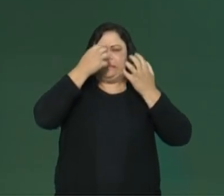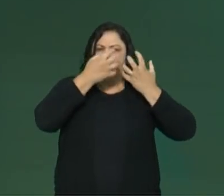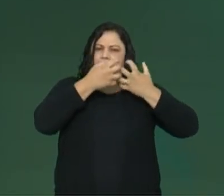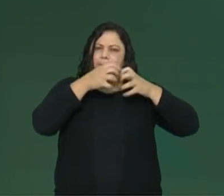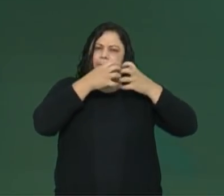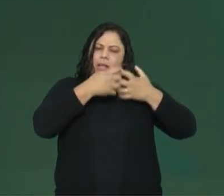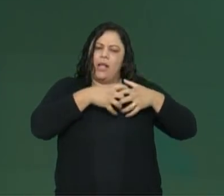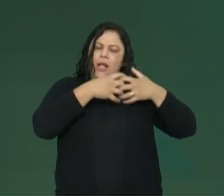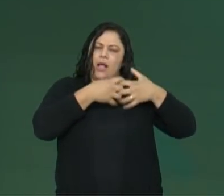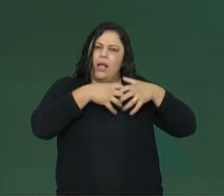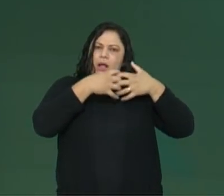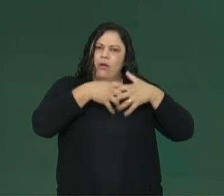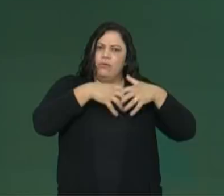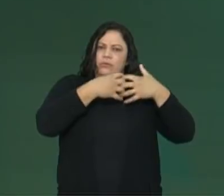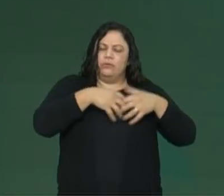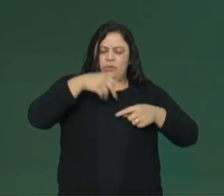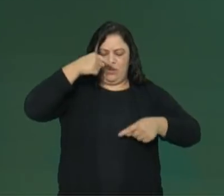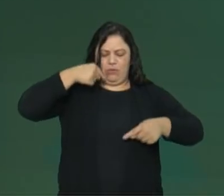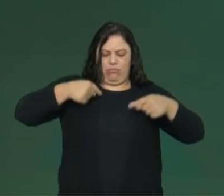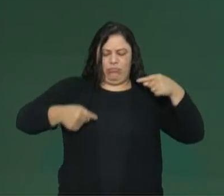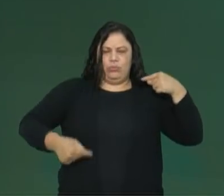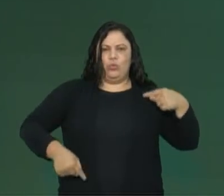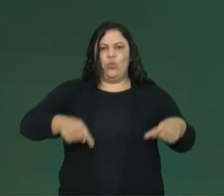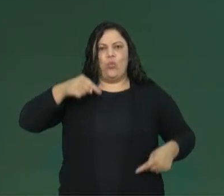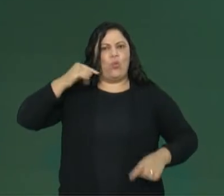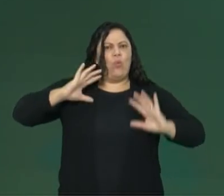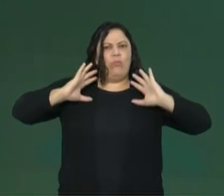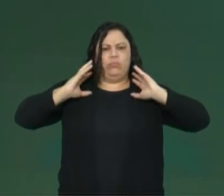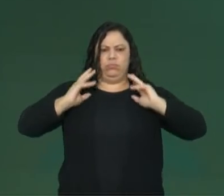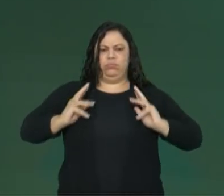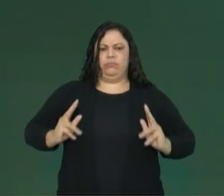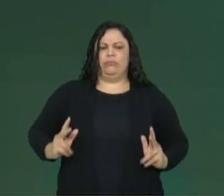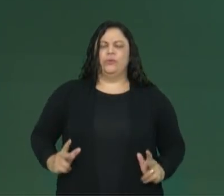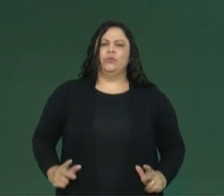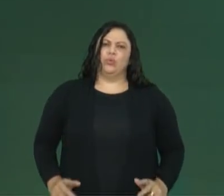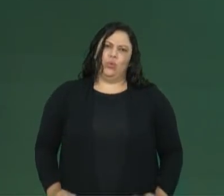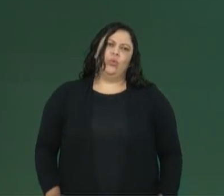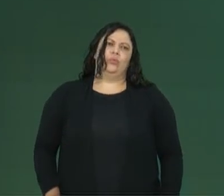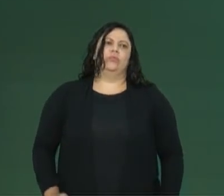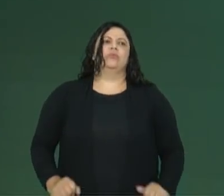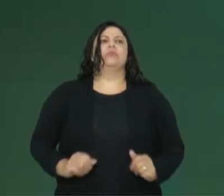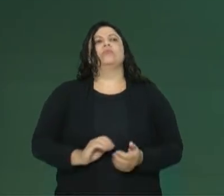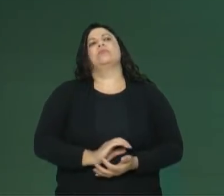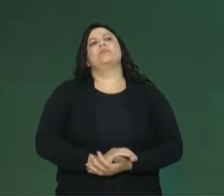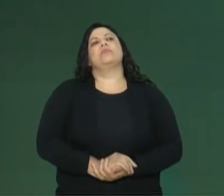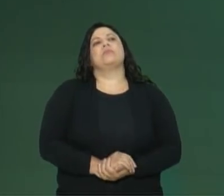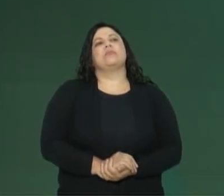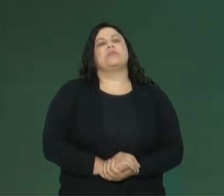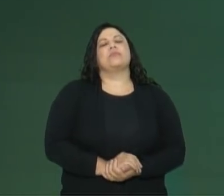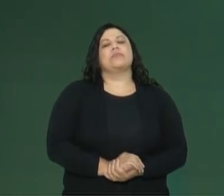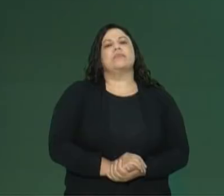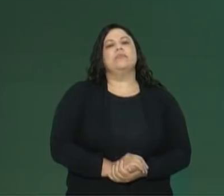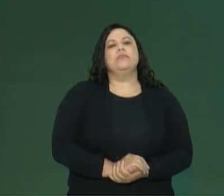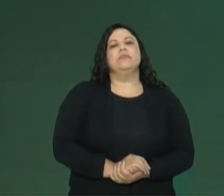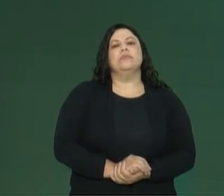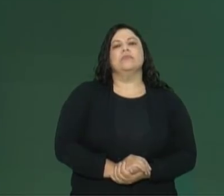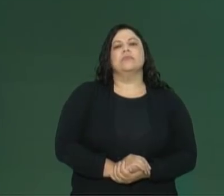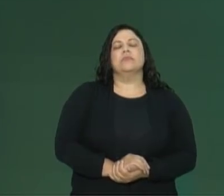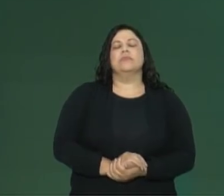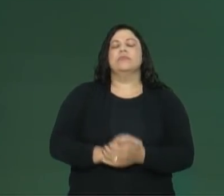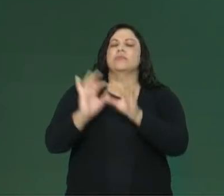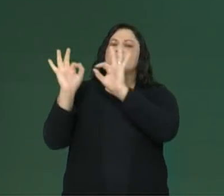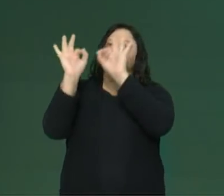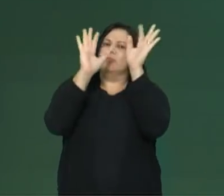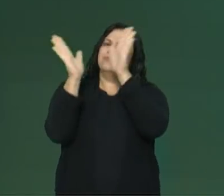animal. Igual vimos nos outros animais anteriormente, só um pouco mais elaborado. Aqui um detalhamento